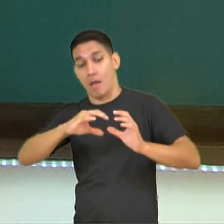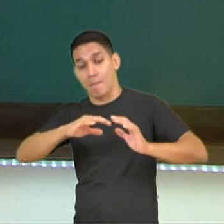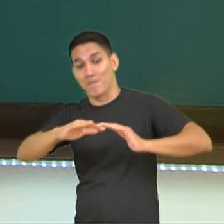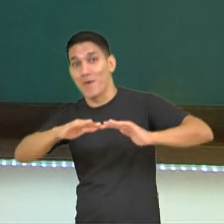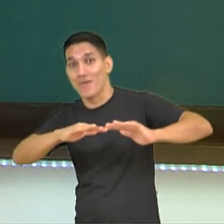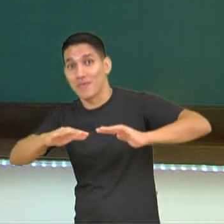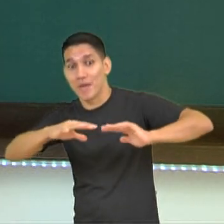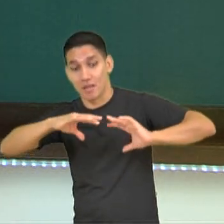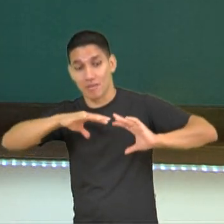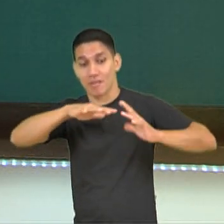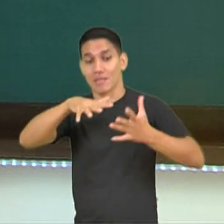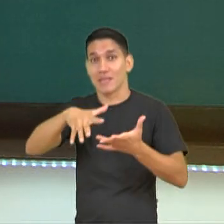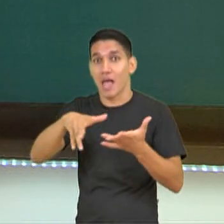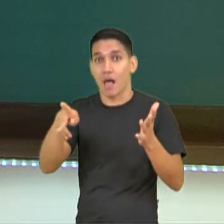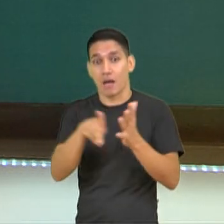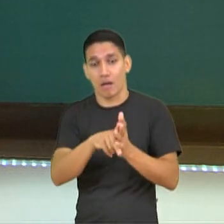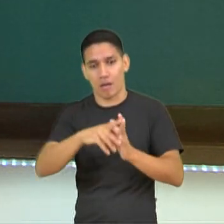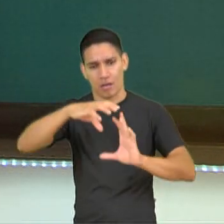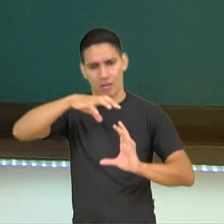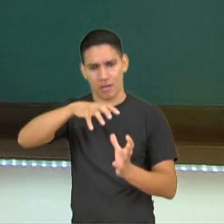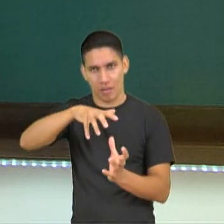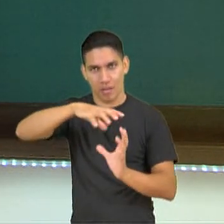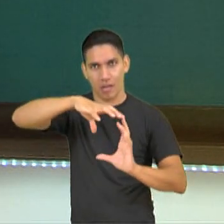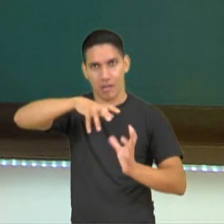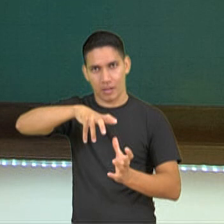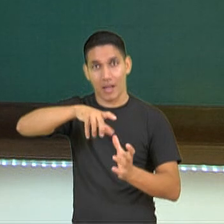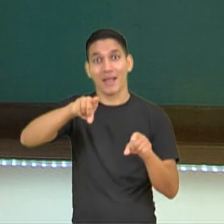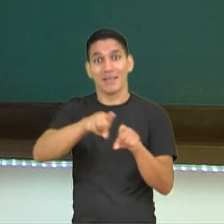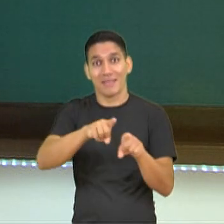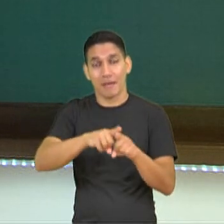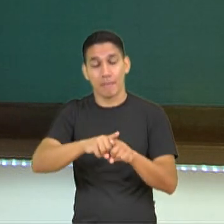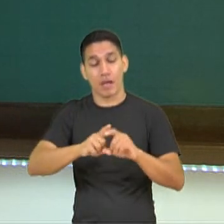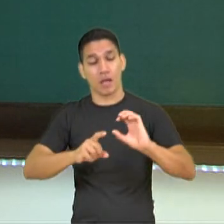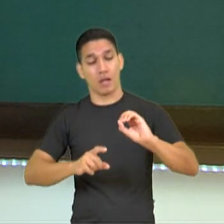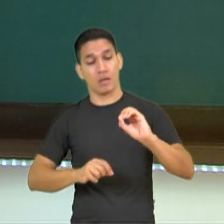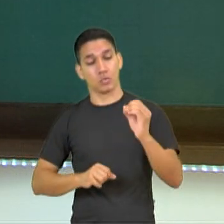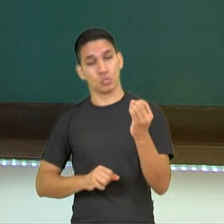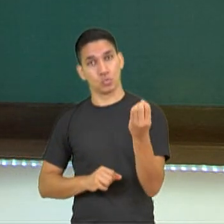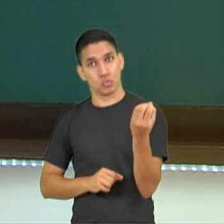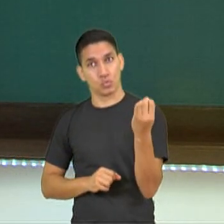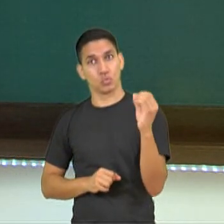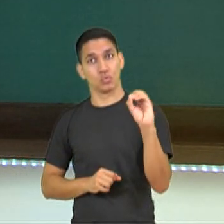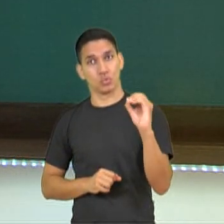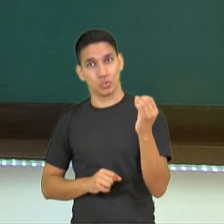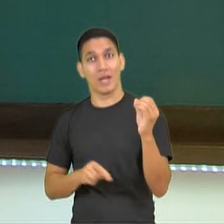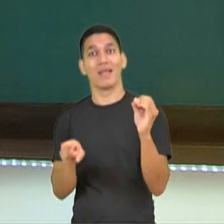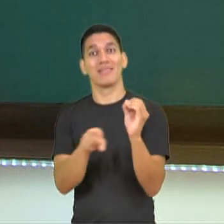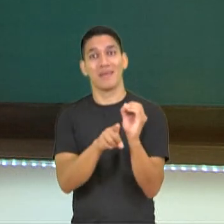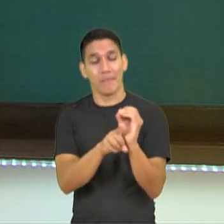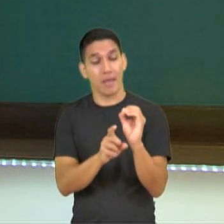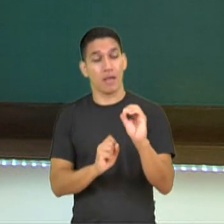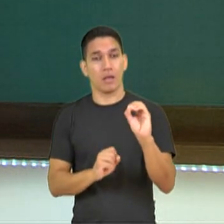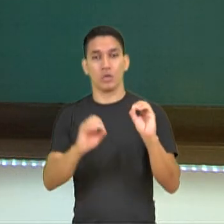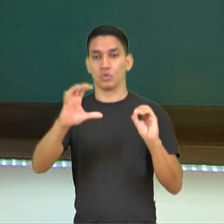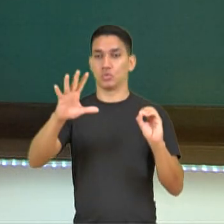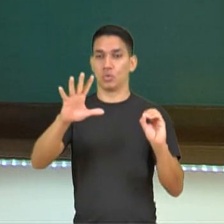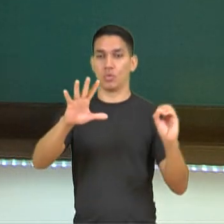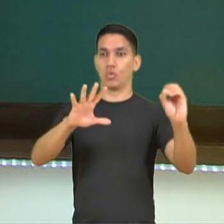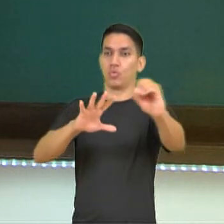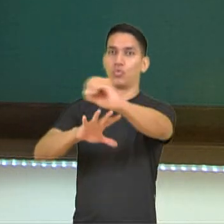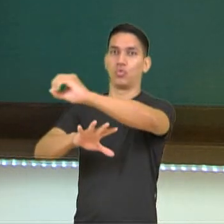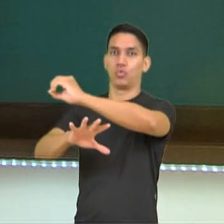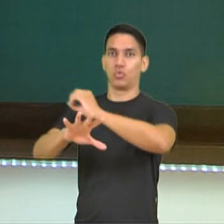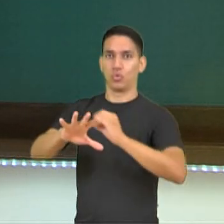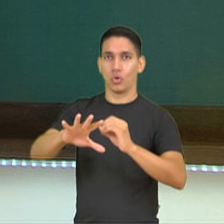de rotação e translação da Terra e suas consequências para o planeta. Então, o que é